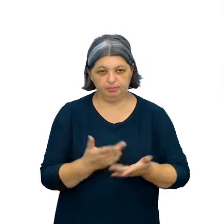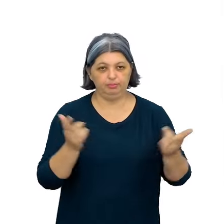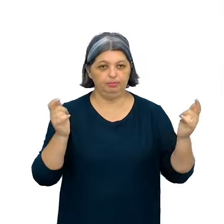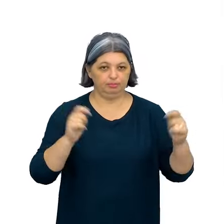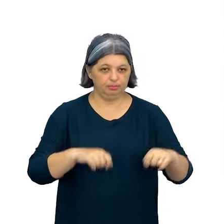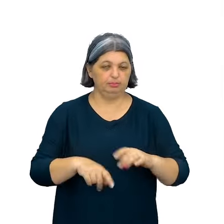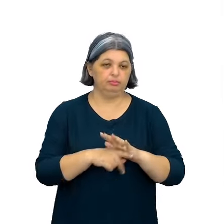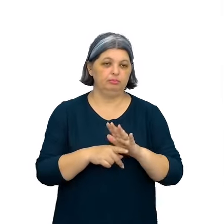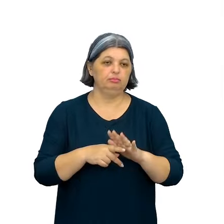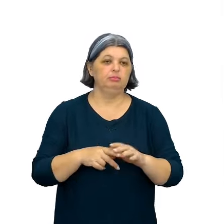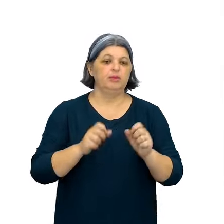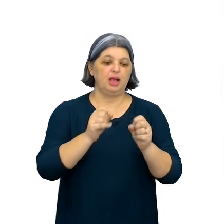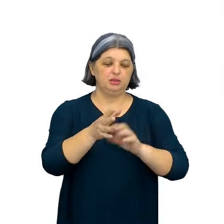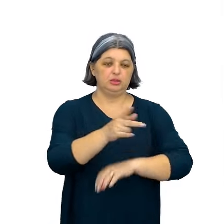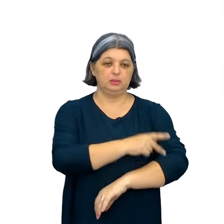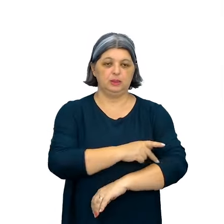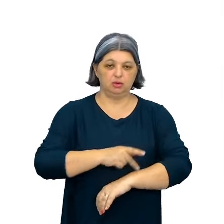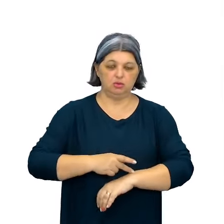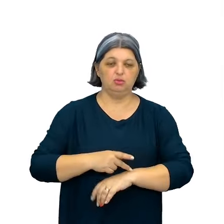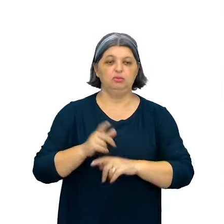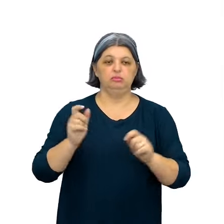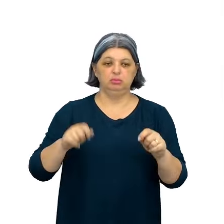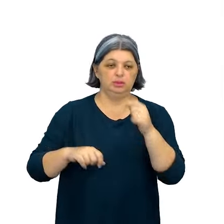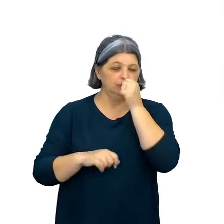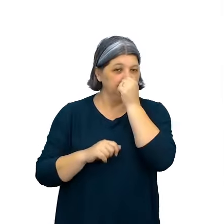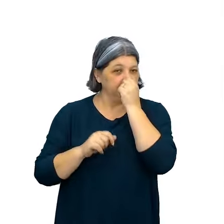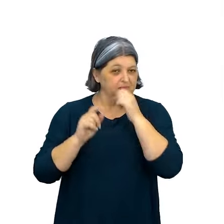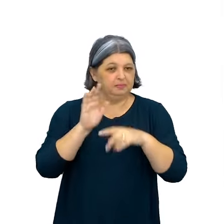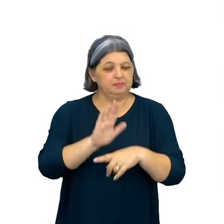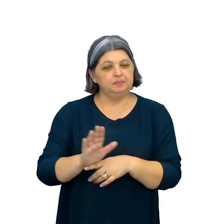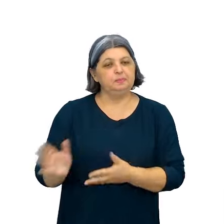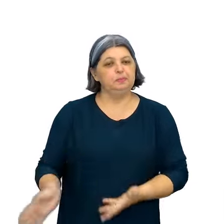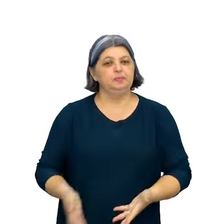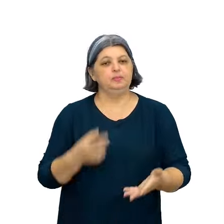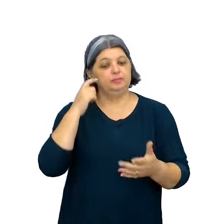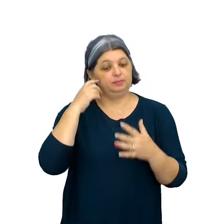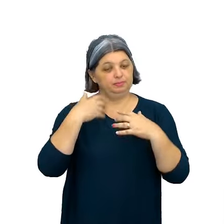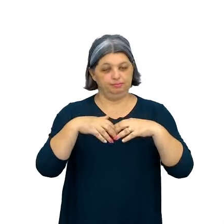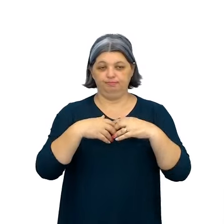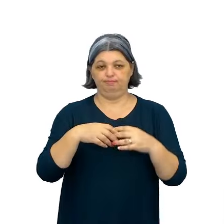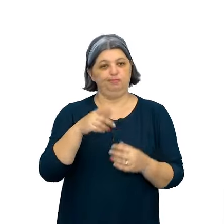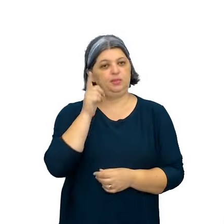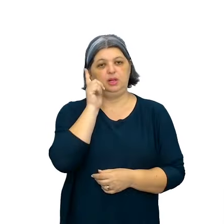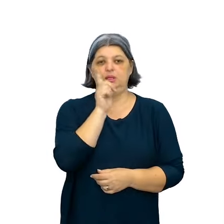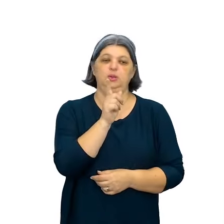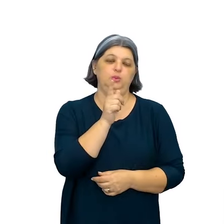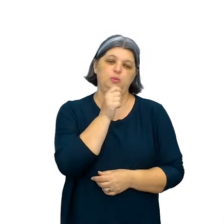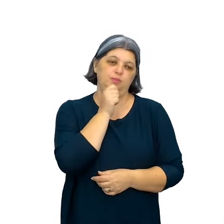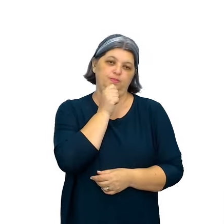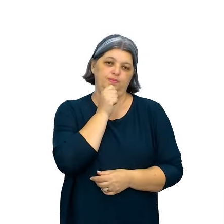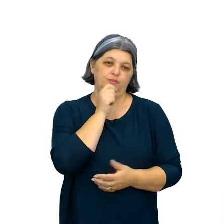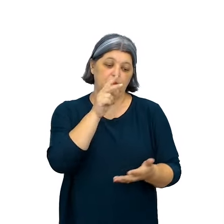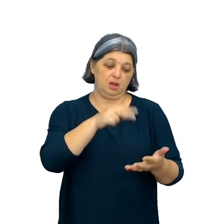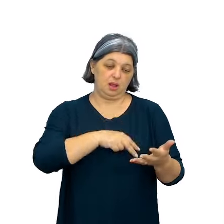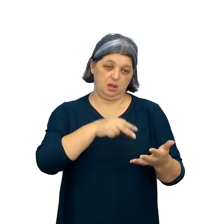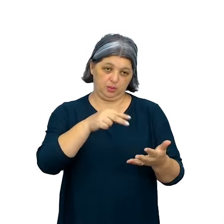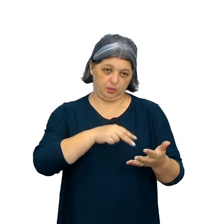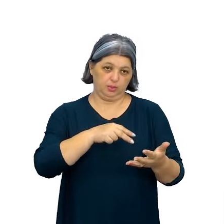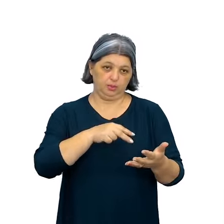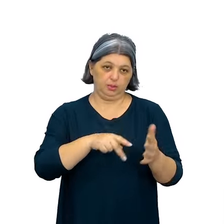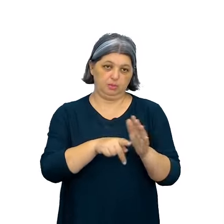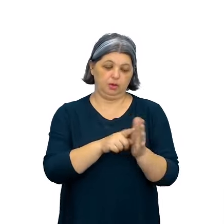ações pedagógicas que retomem habilidades que ativem conhecimentos cognitivos ainda não alcançados na leitura